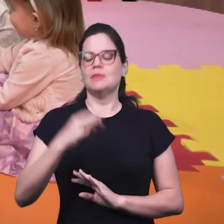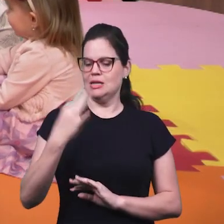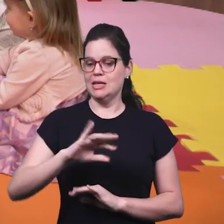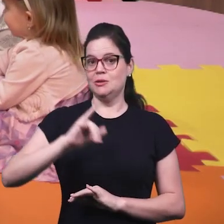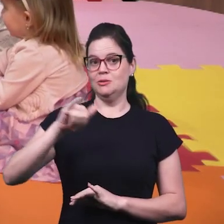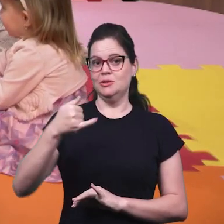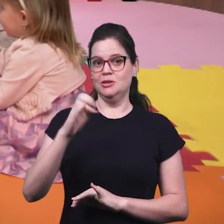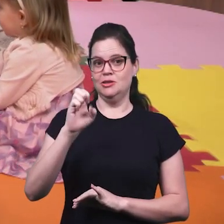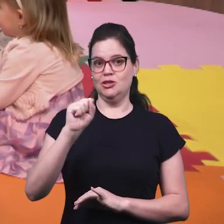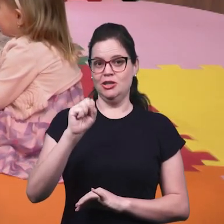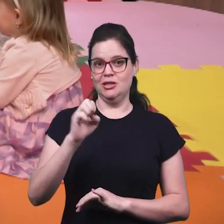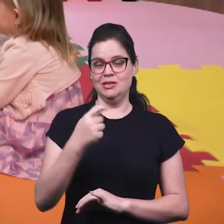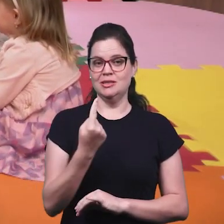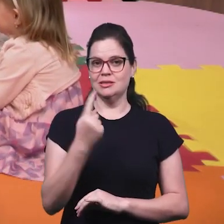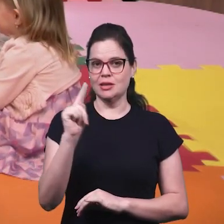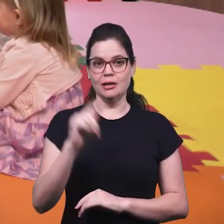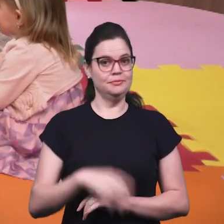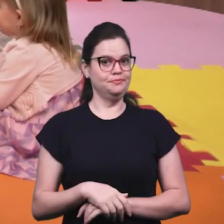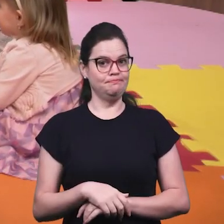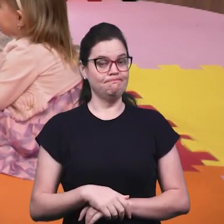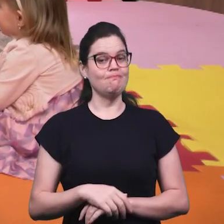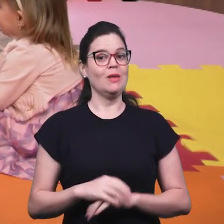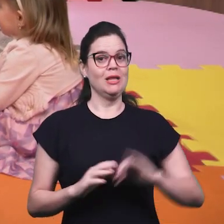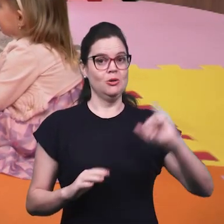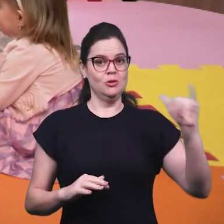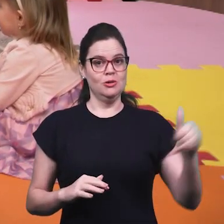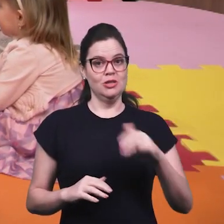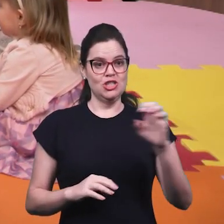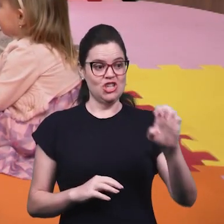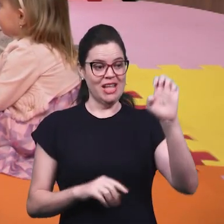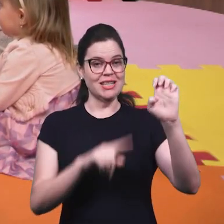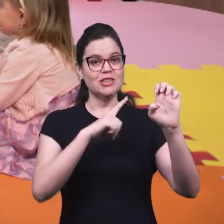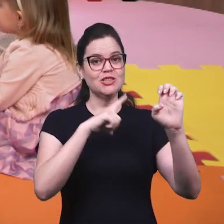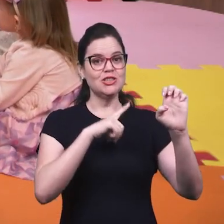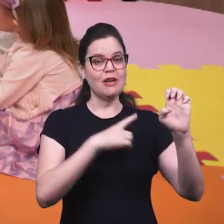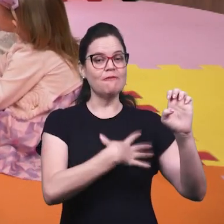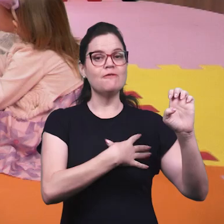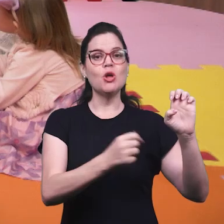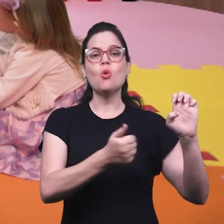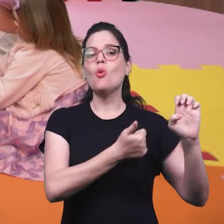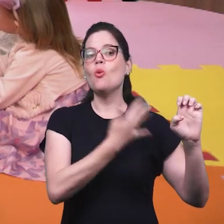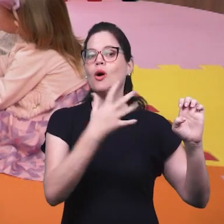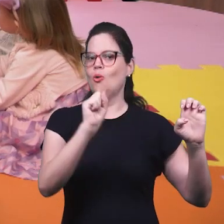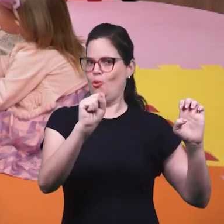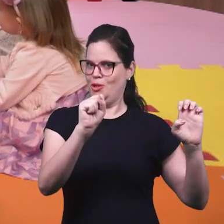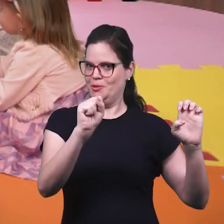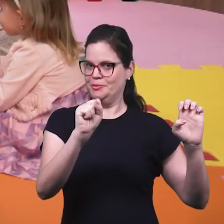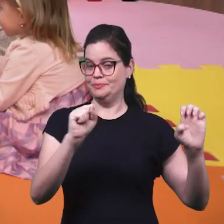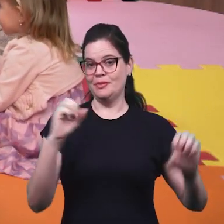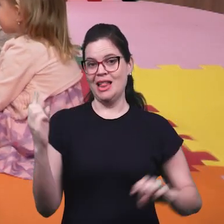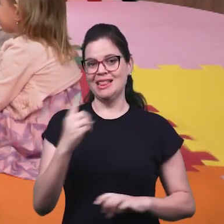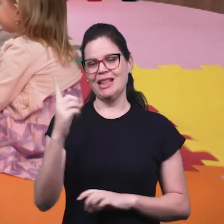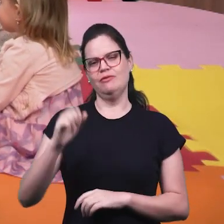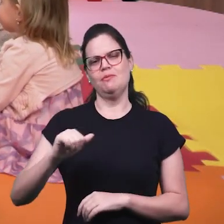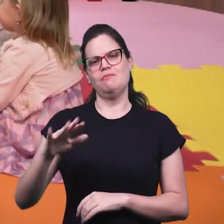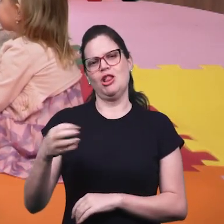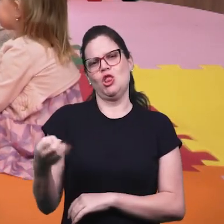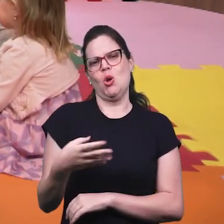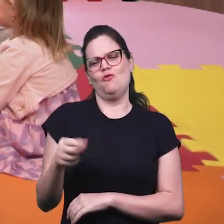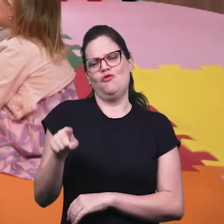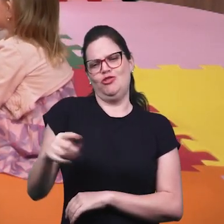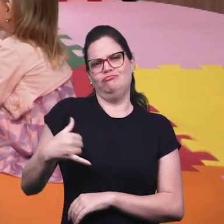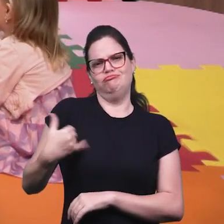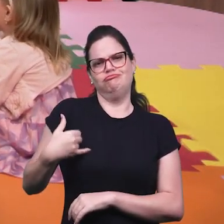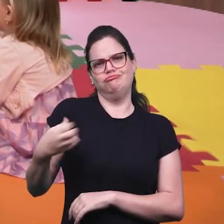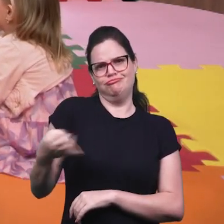Jessé tinha 8 filhos. Davi era o mais jovem deles. E o povo de Israel, ele